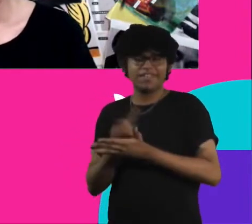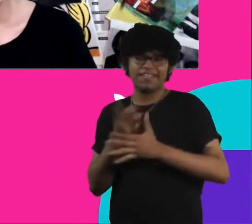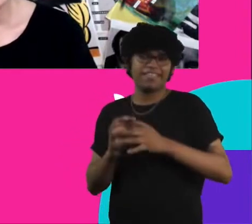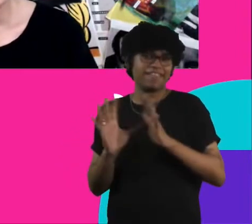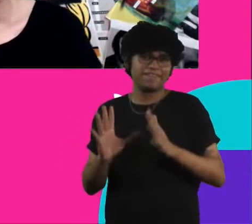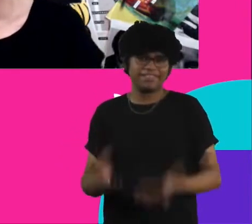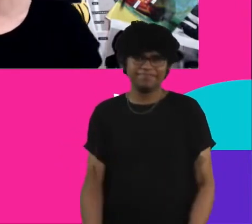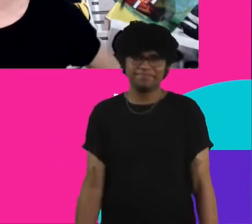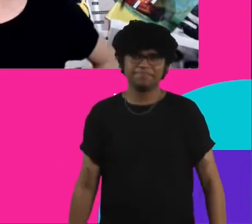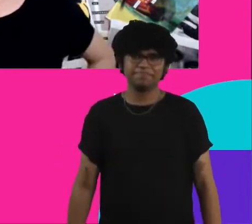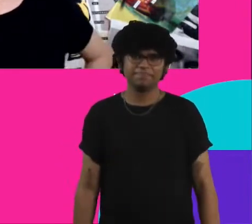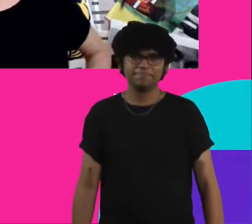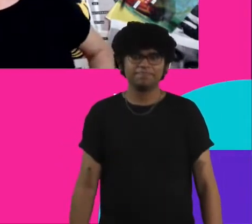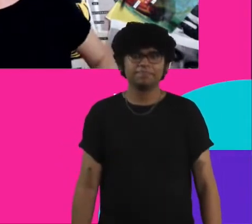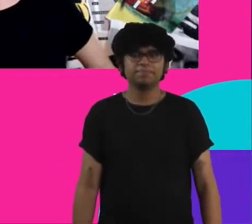conversando.